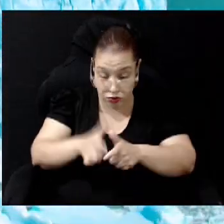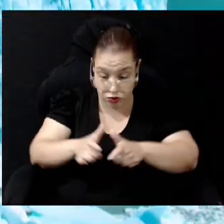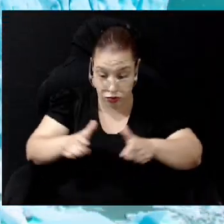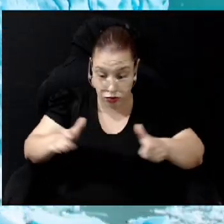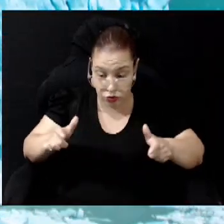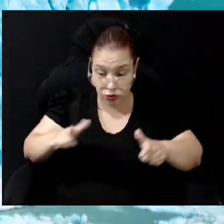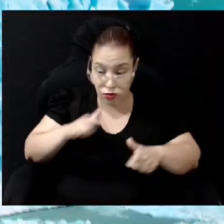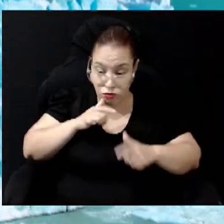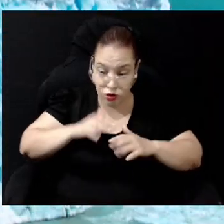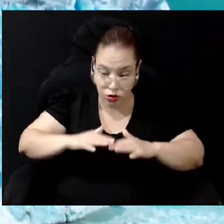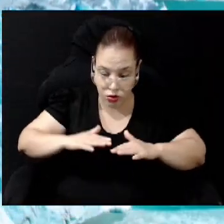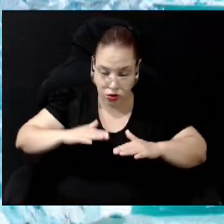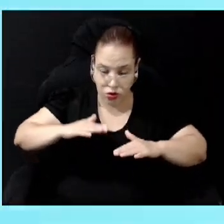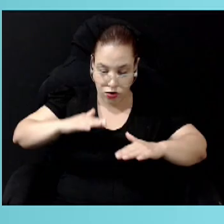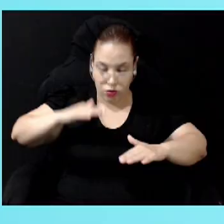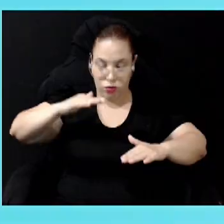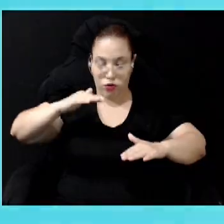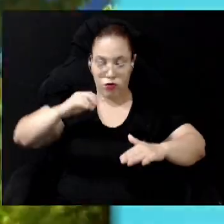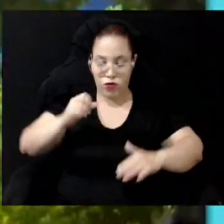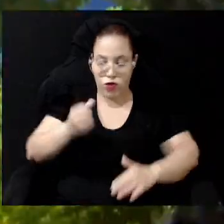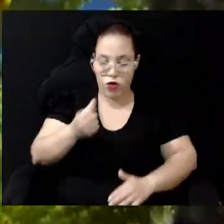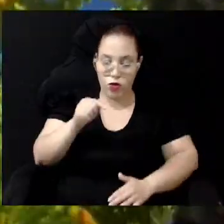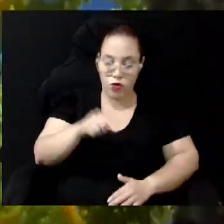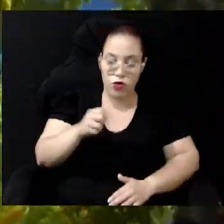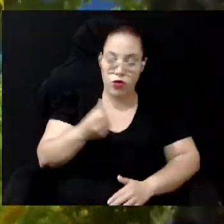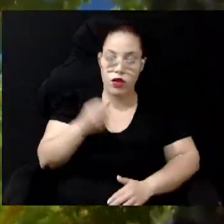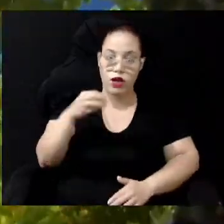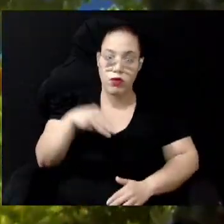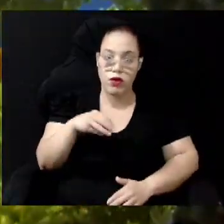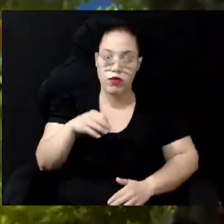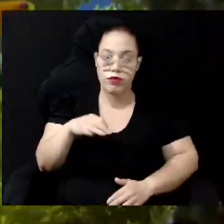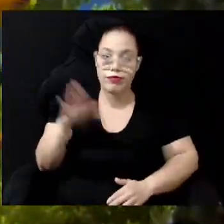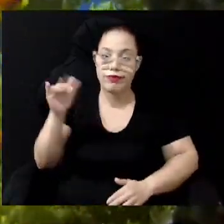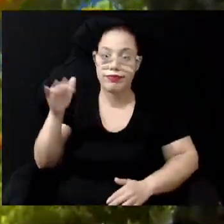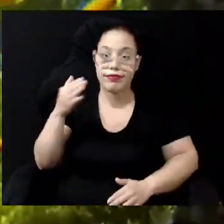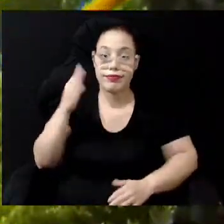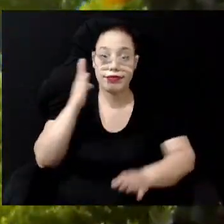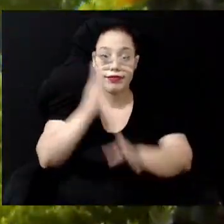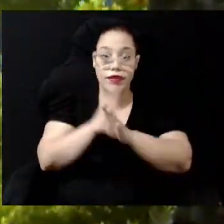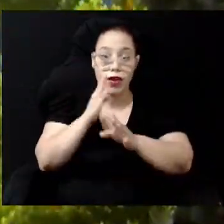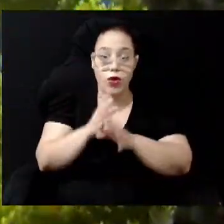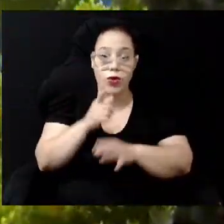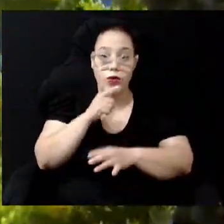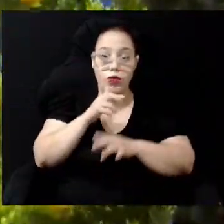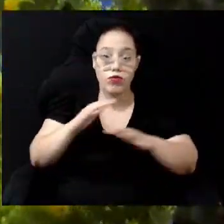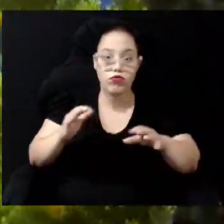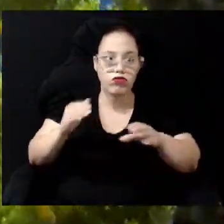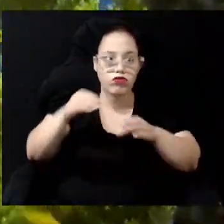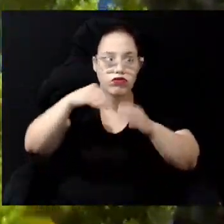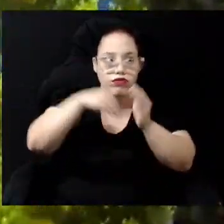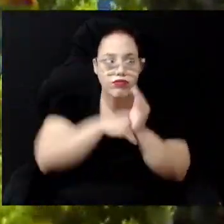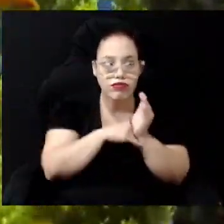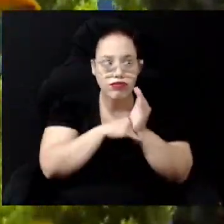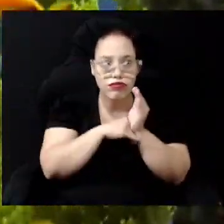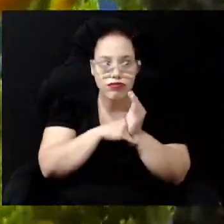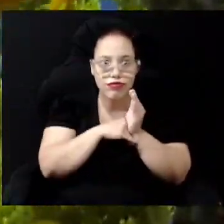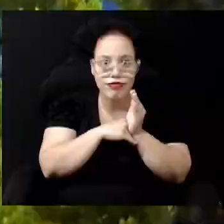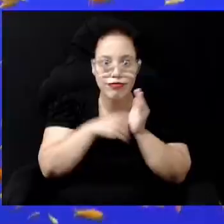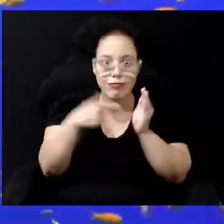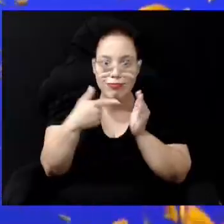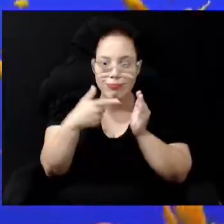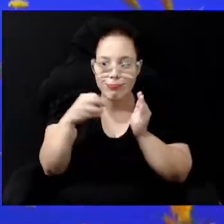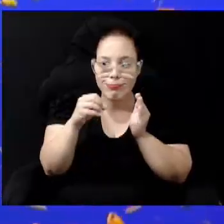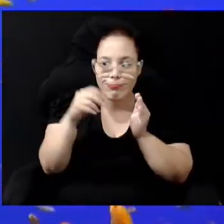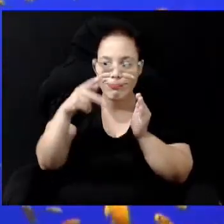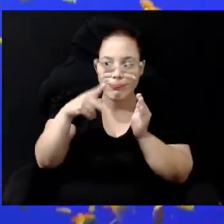de 1,6 metros. Cientistas descobrem oceano escondido 700 quilômetros abaixo